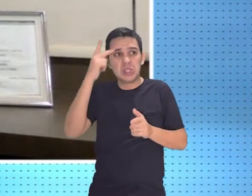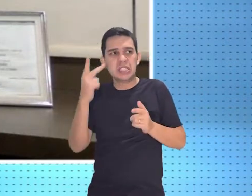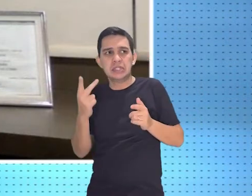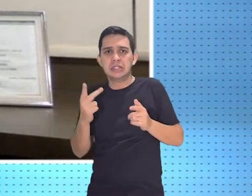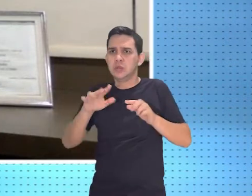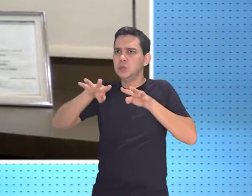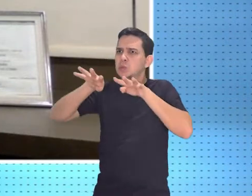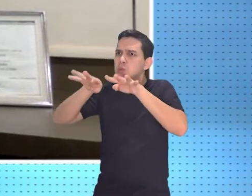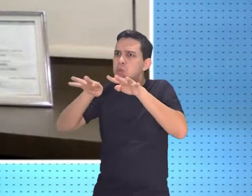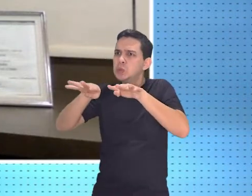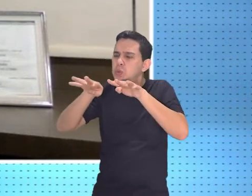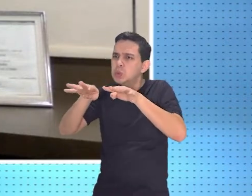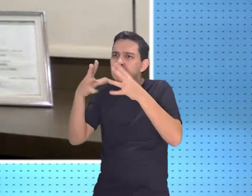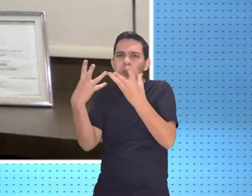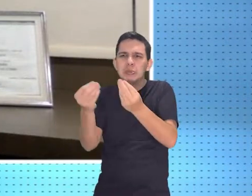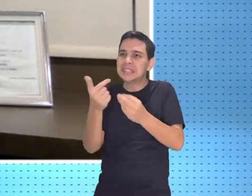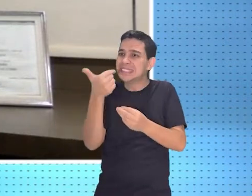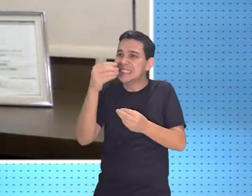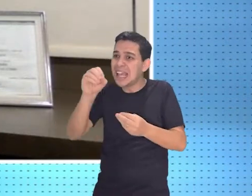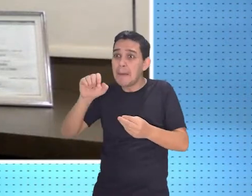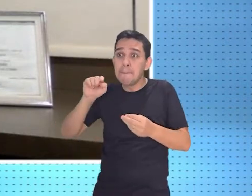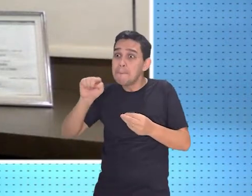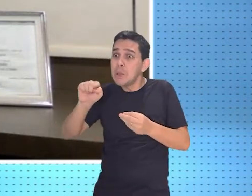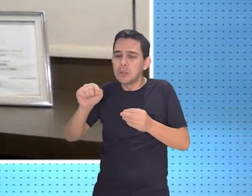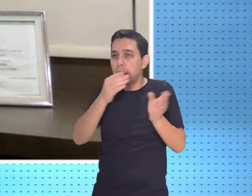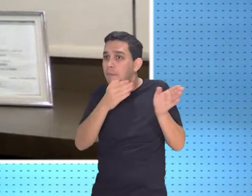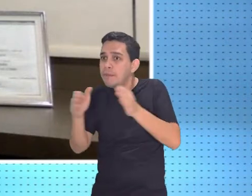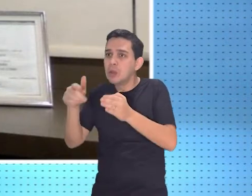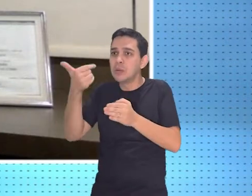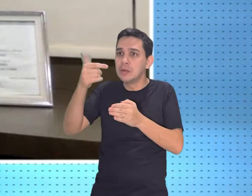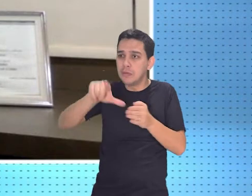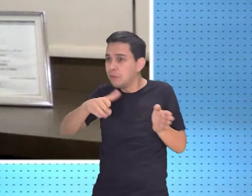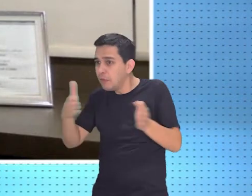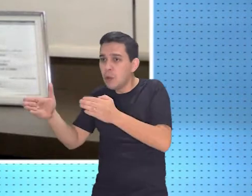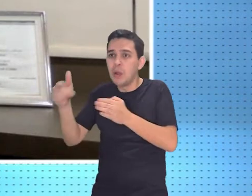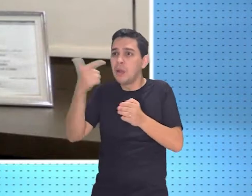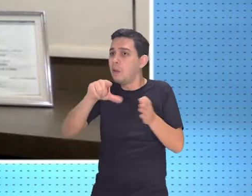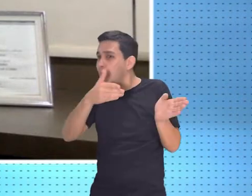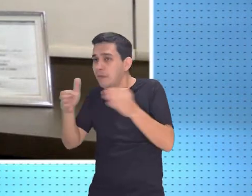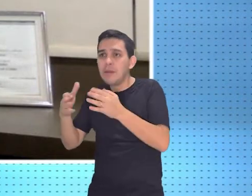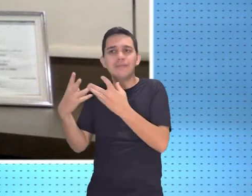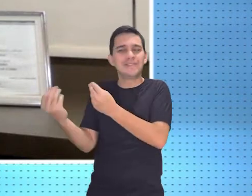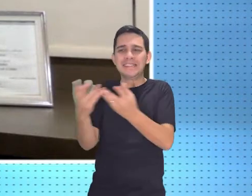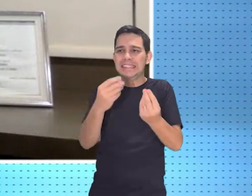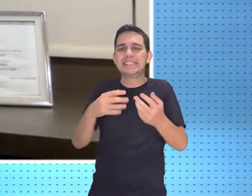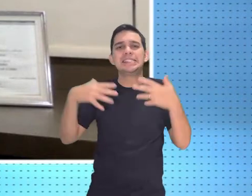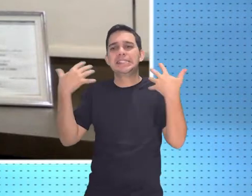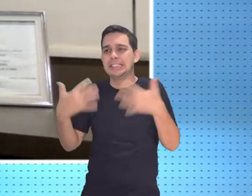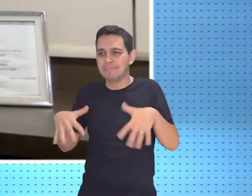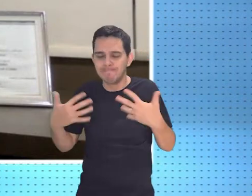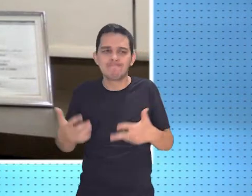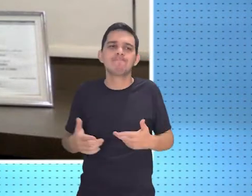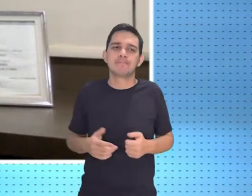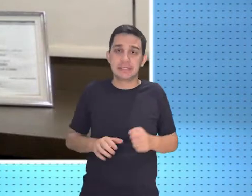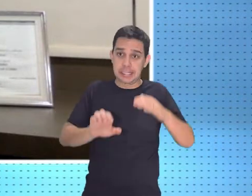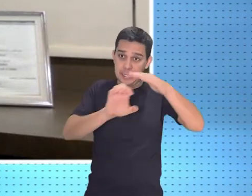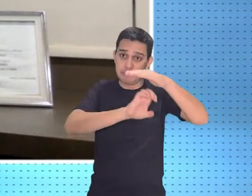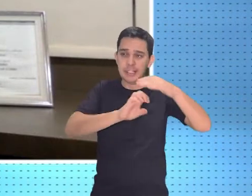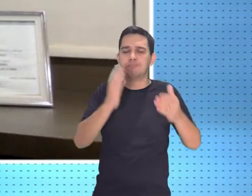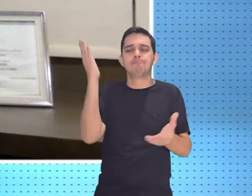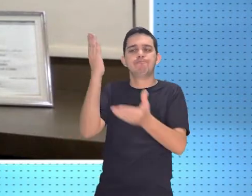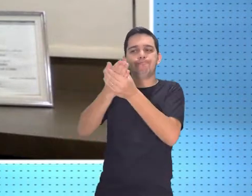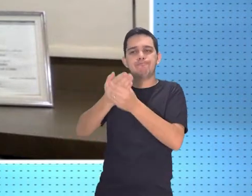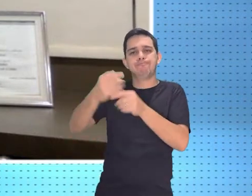o dano em desfavor da empresa. Bom, nem sempre essa